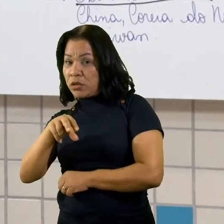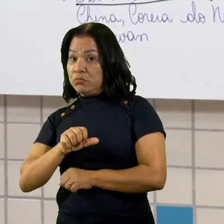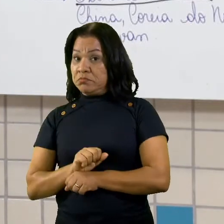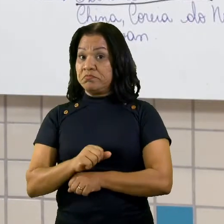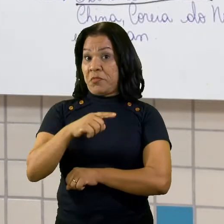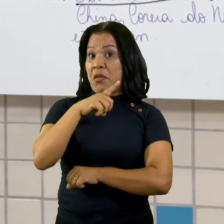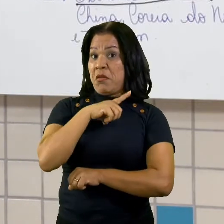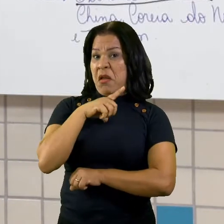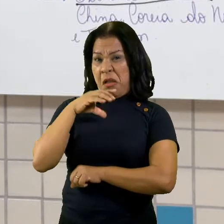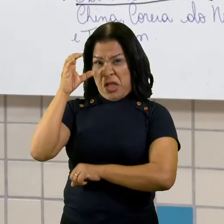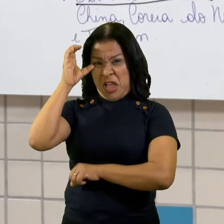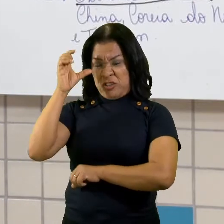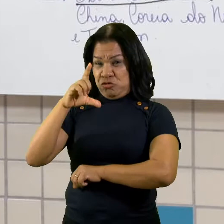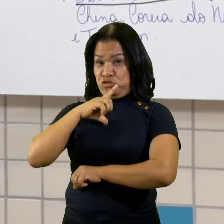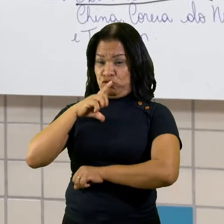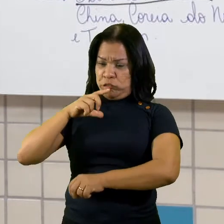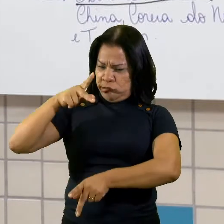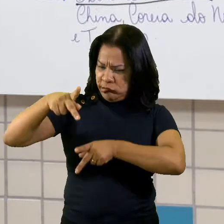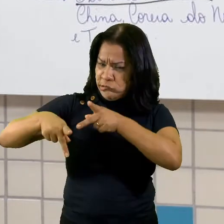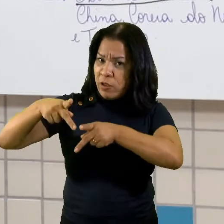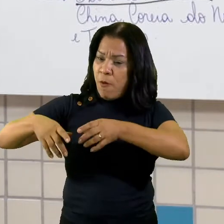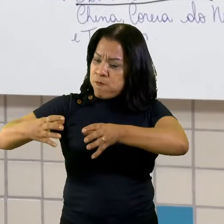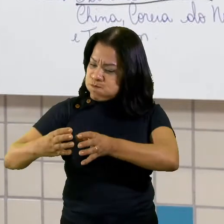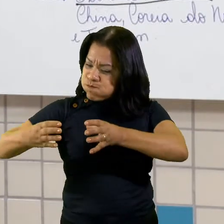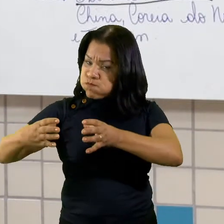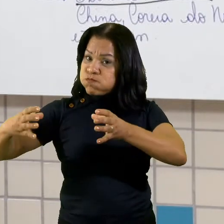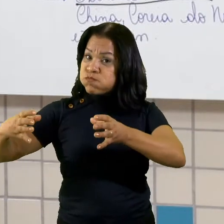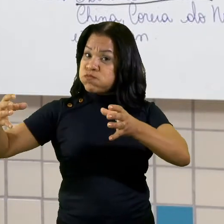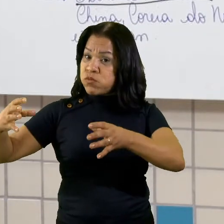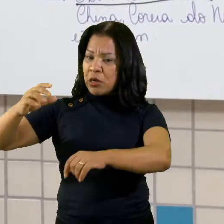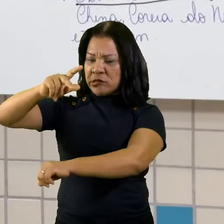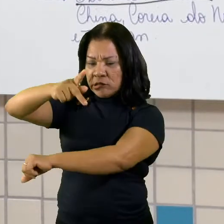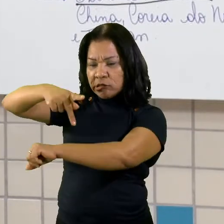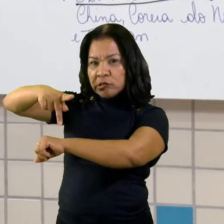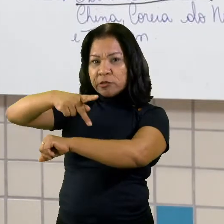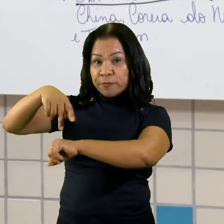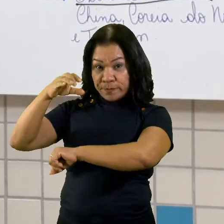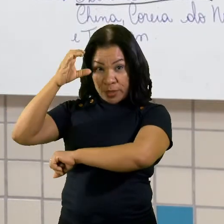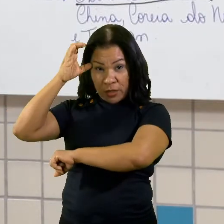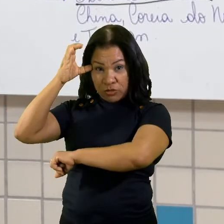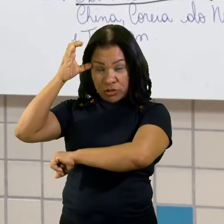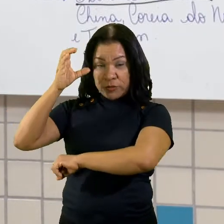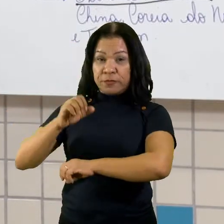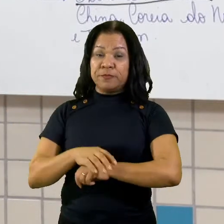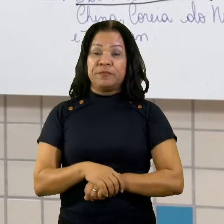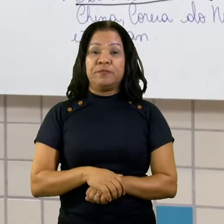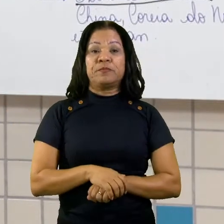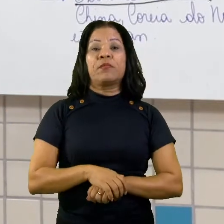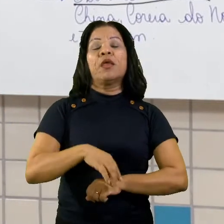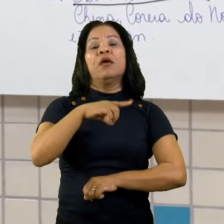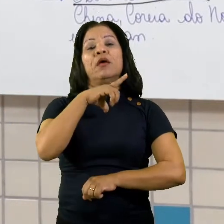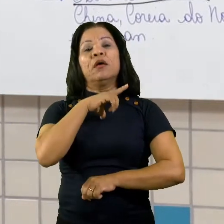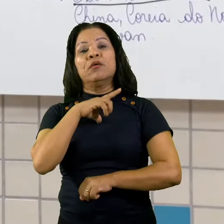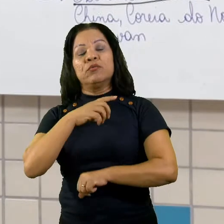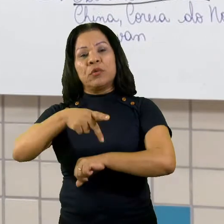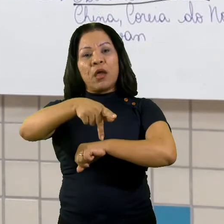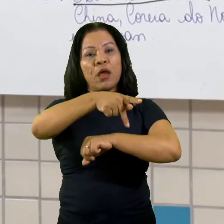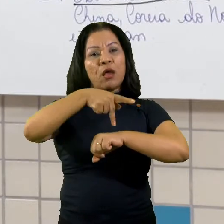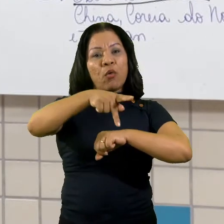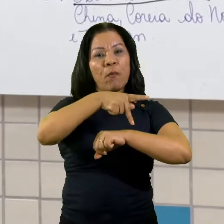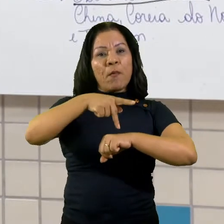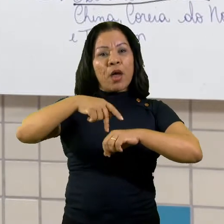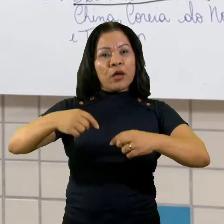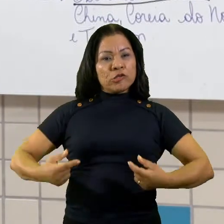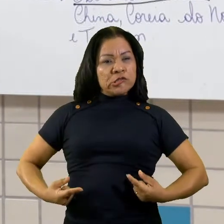né, do mundo, a maior população em país na China. Eu tenho os países que são